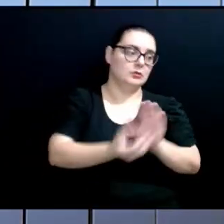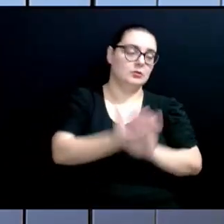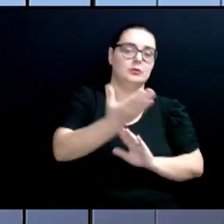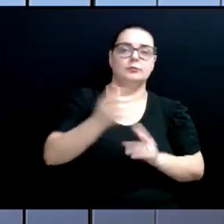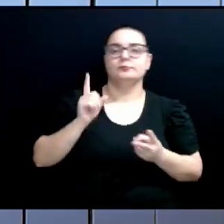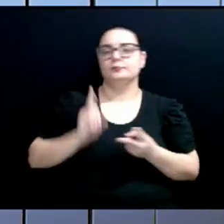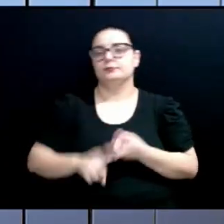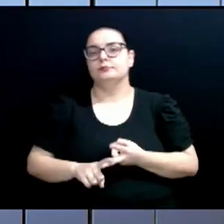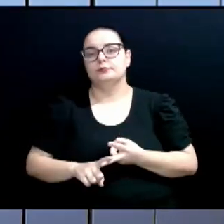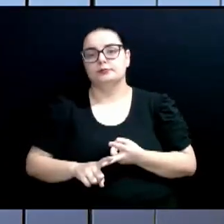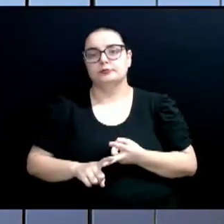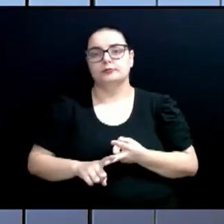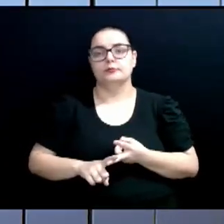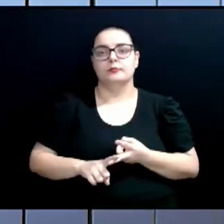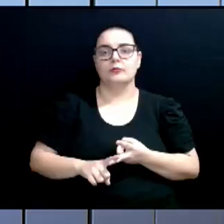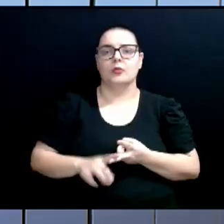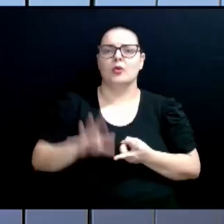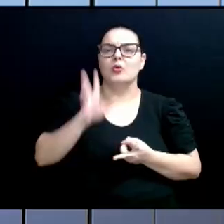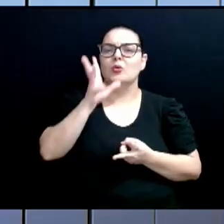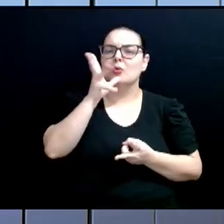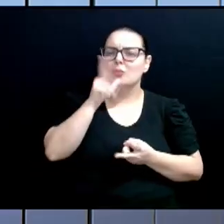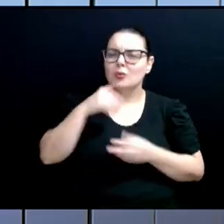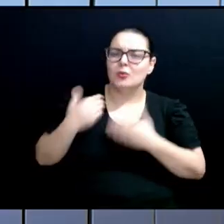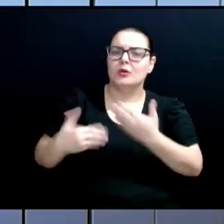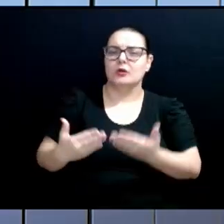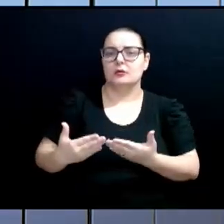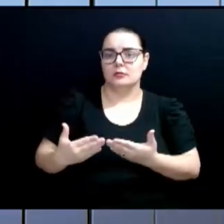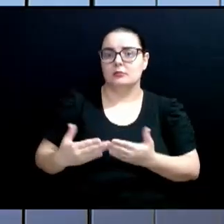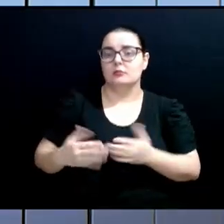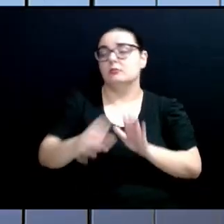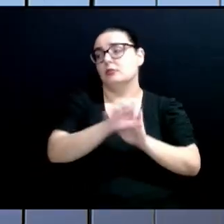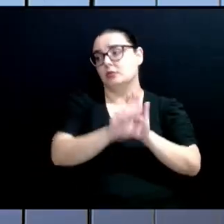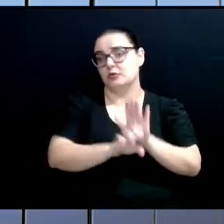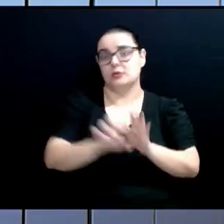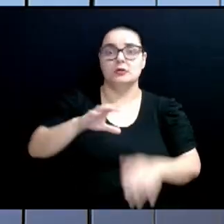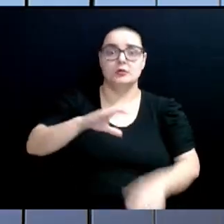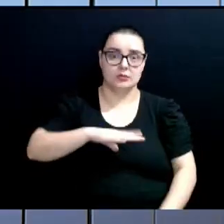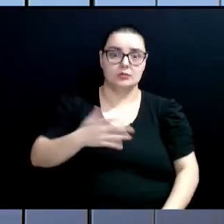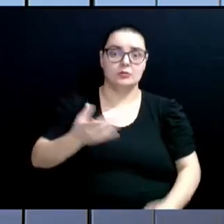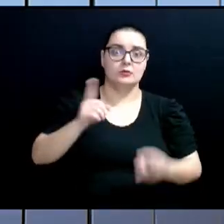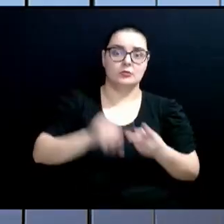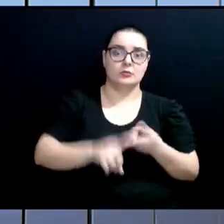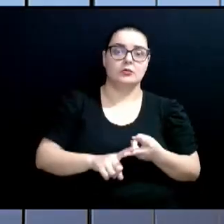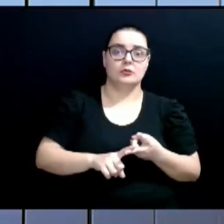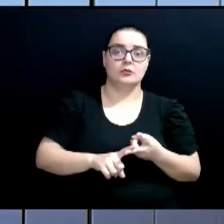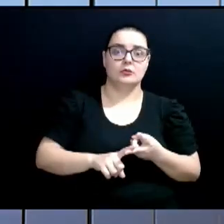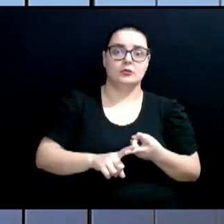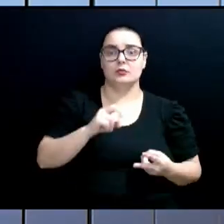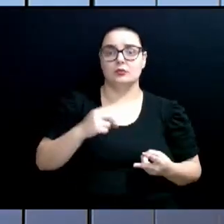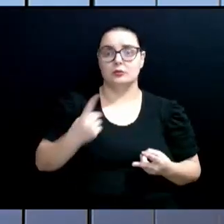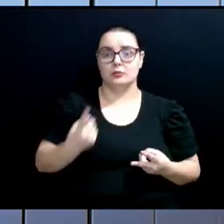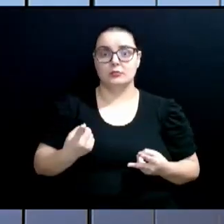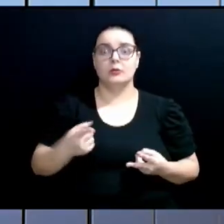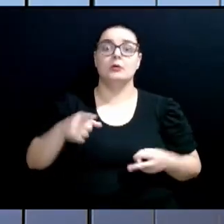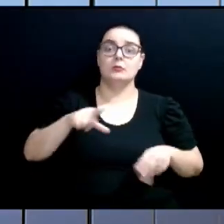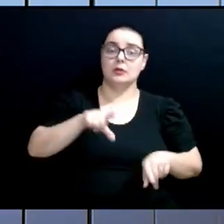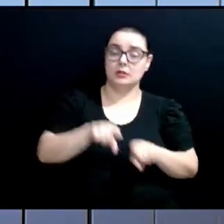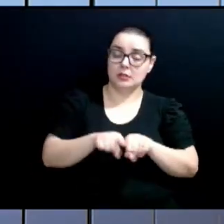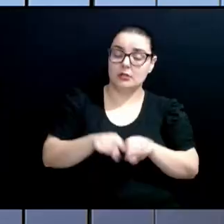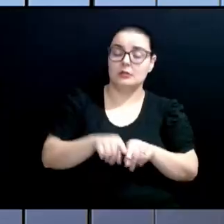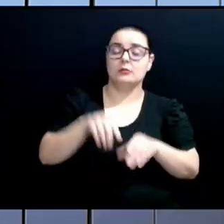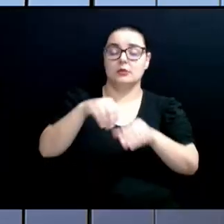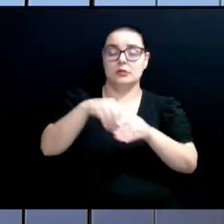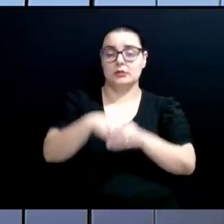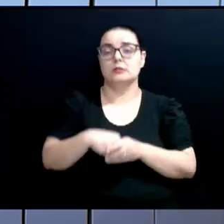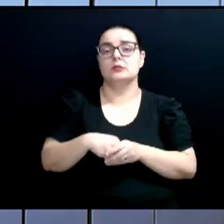aquilo que demorou muito, mas acabou sendo o Estatuto da Cidade, né, em 2001, mas que também está ali com as